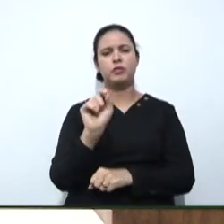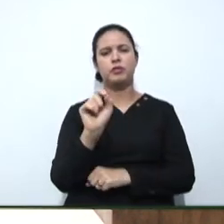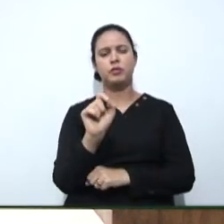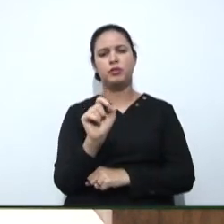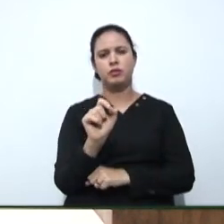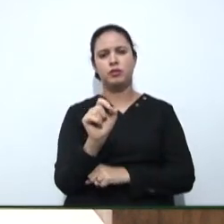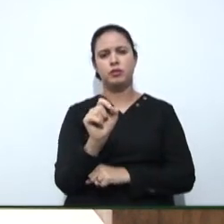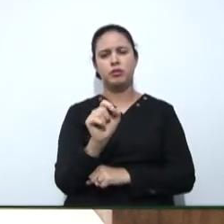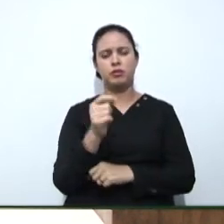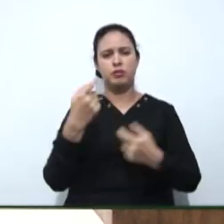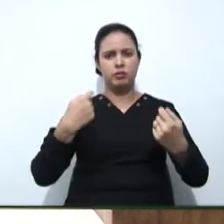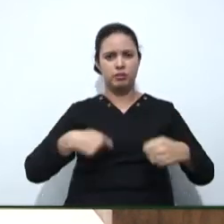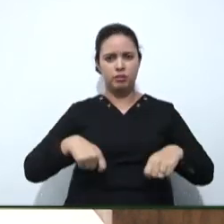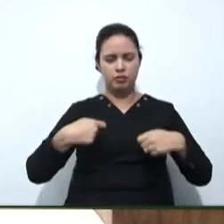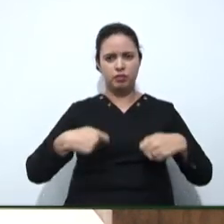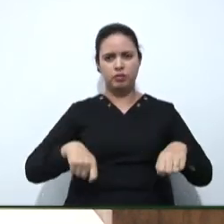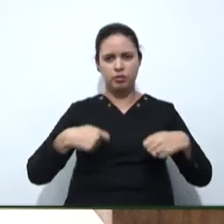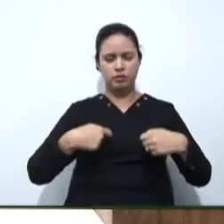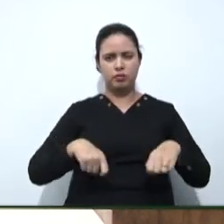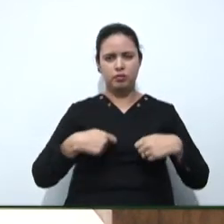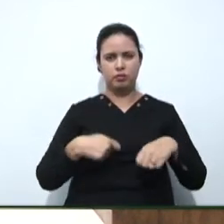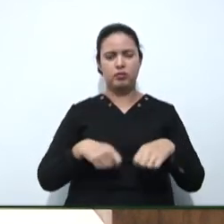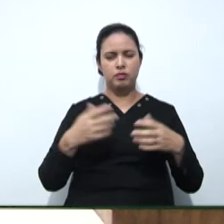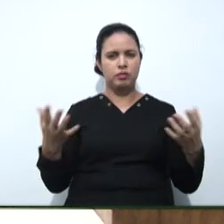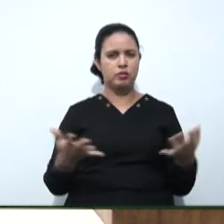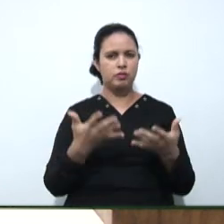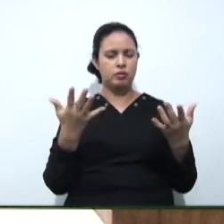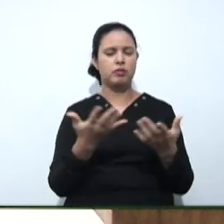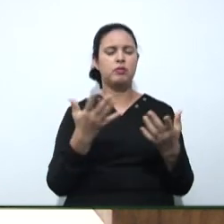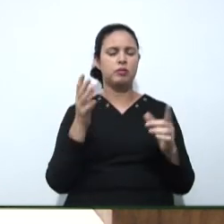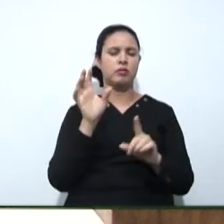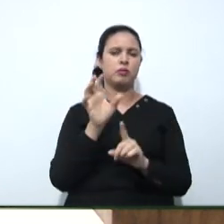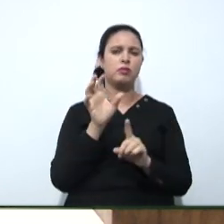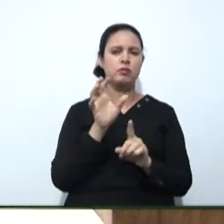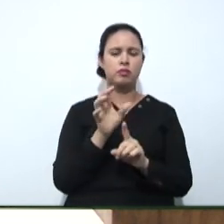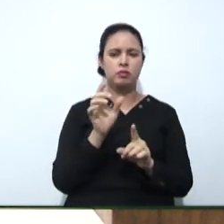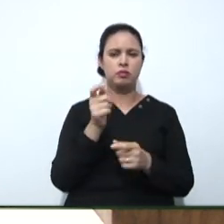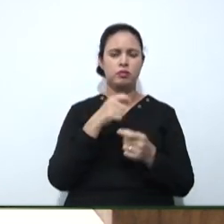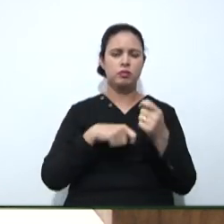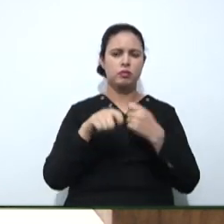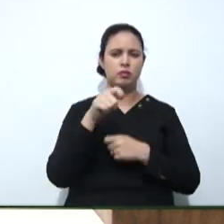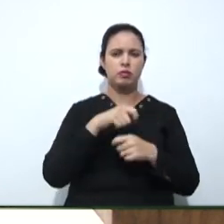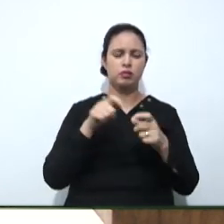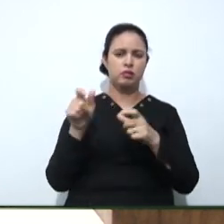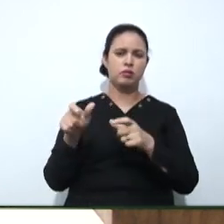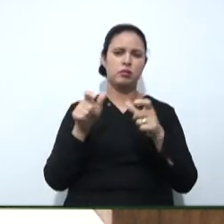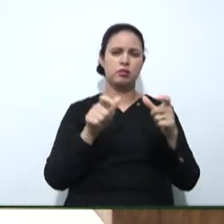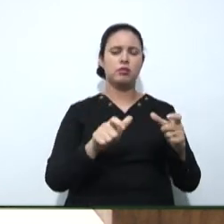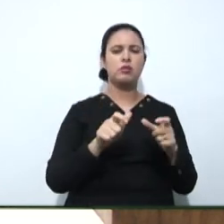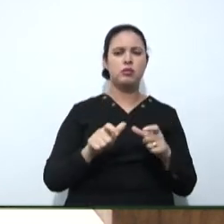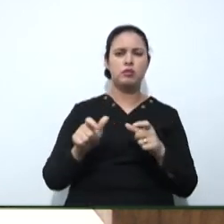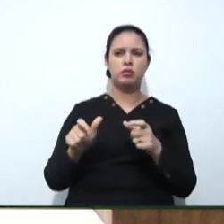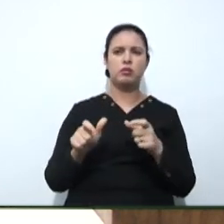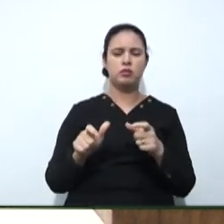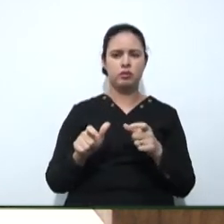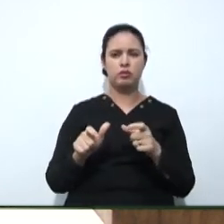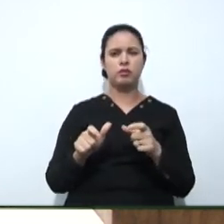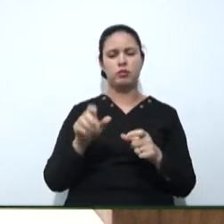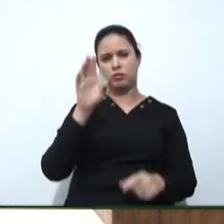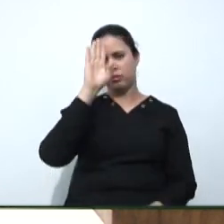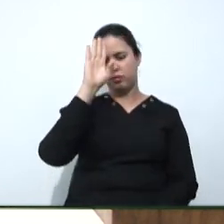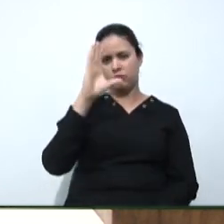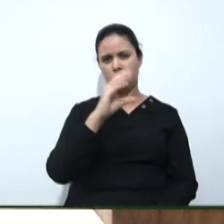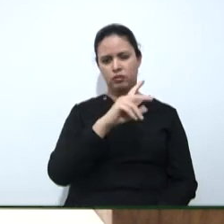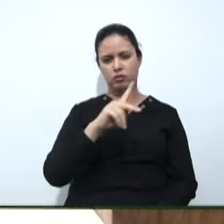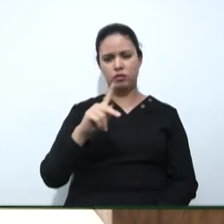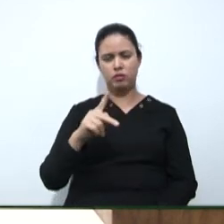Sobre a necessidade de fomentar, viabilizar os negócios em nível local e regional, né? Principalmente através de